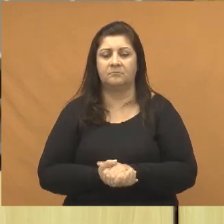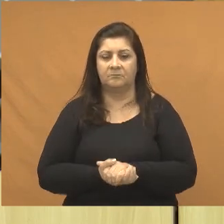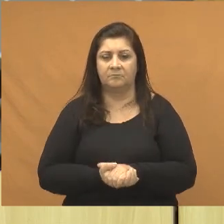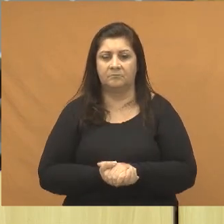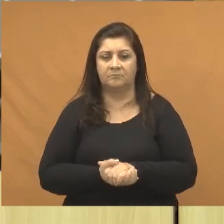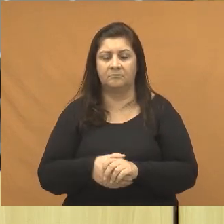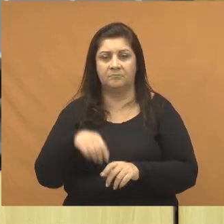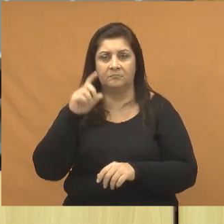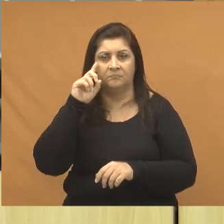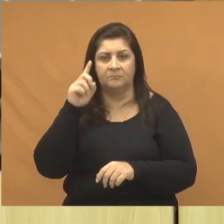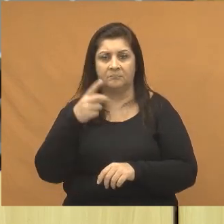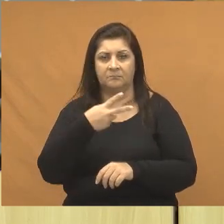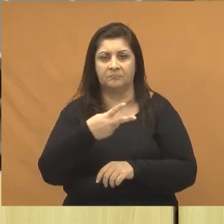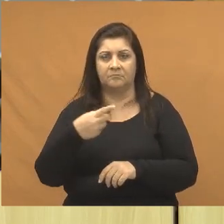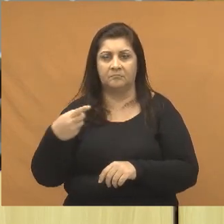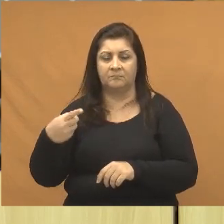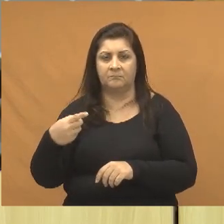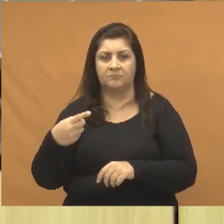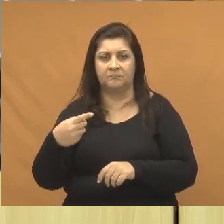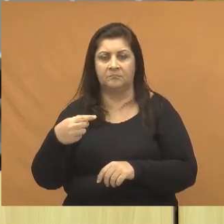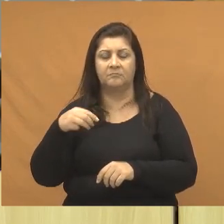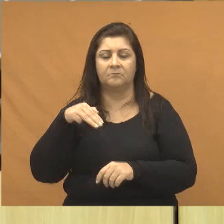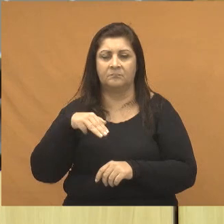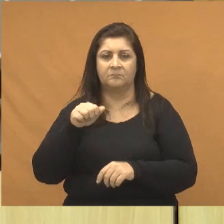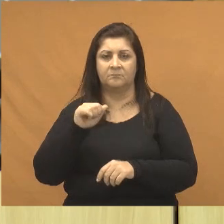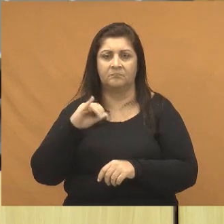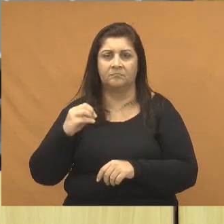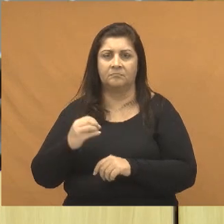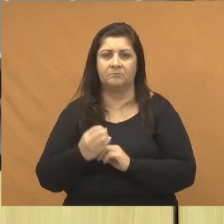no dia 21 do corrente mês,